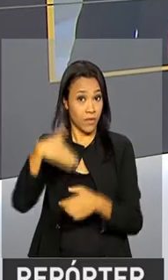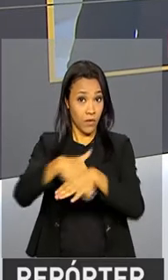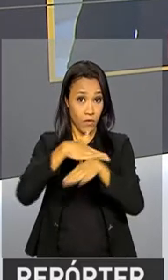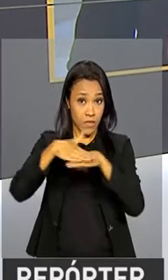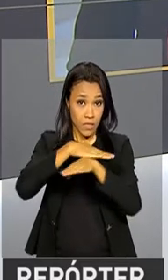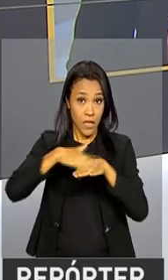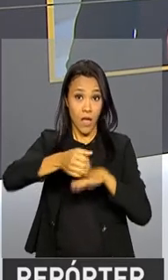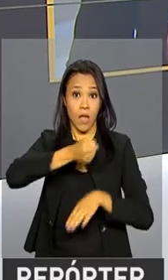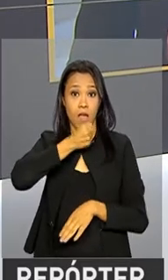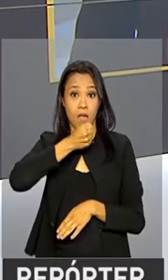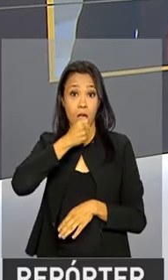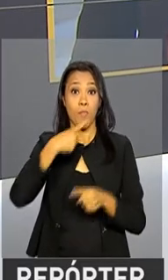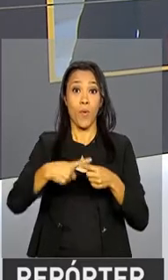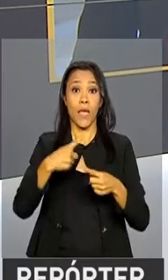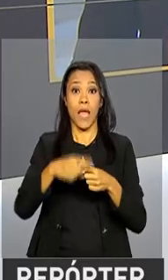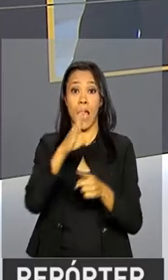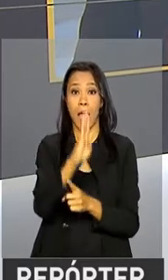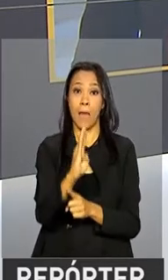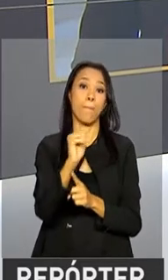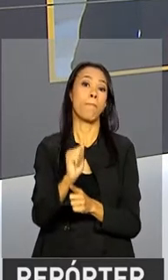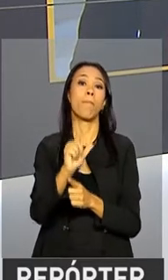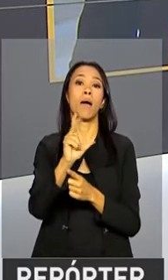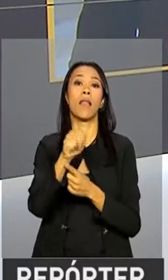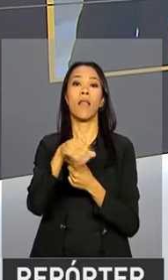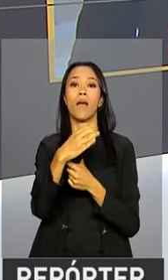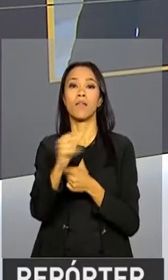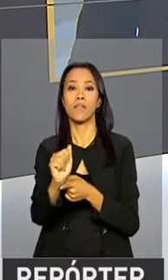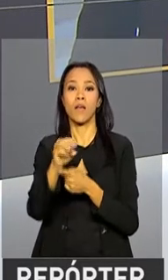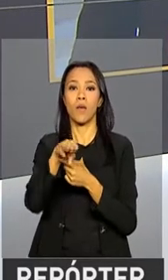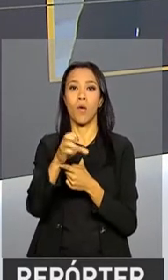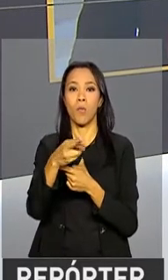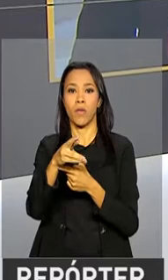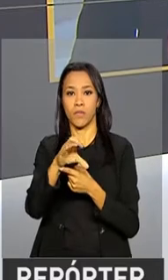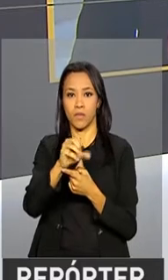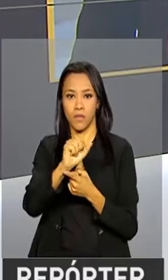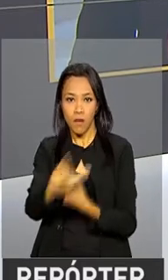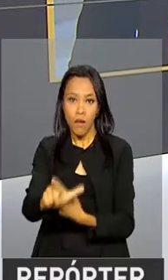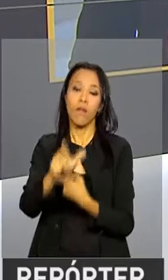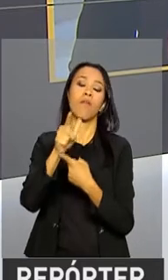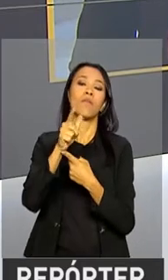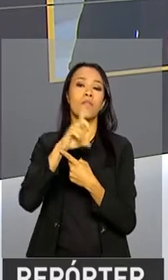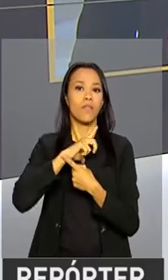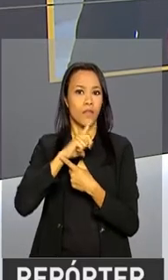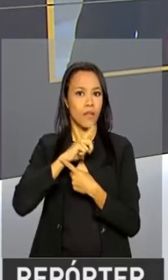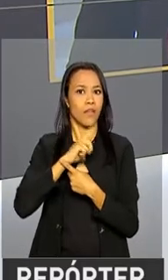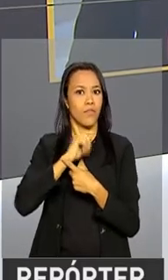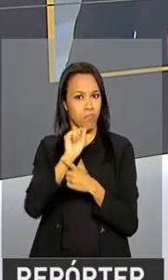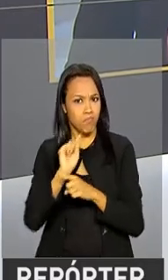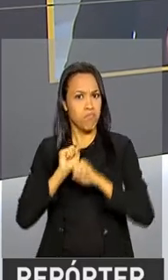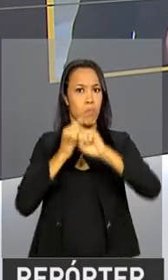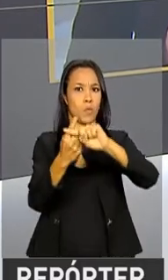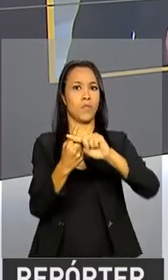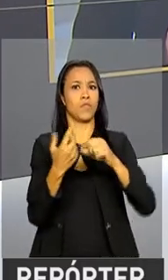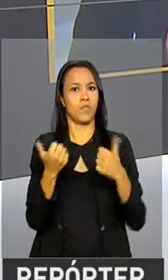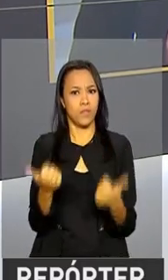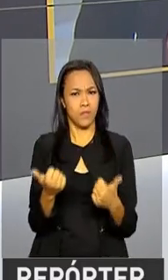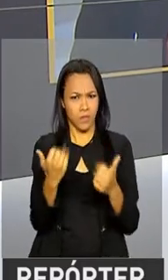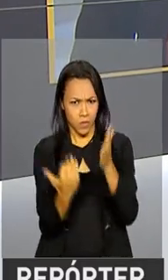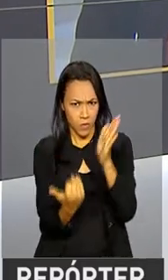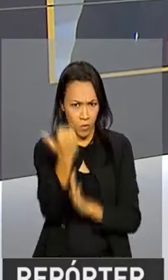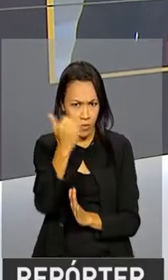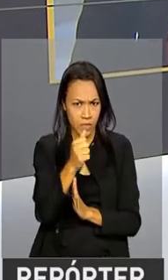porque a balança comercial brasileira teve resultado positivo na segunda semana de janeiro eu nado o superávit pode